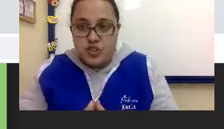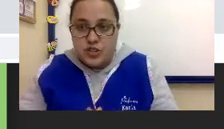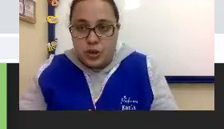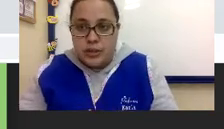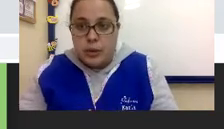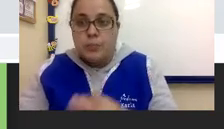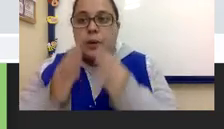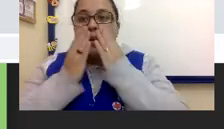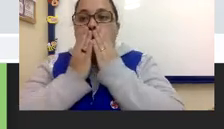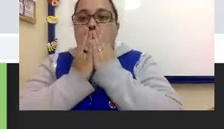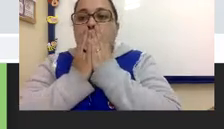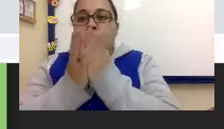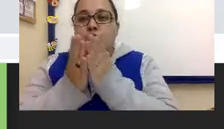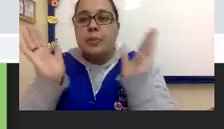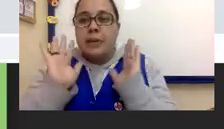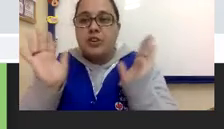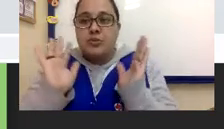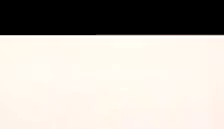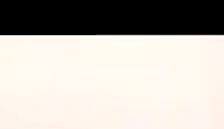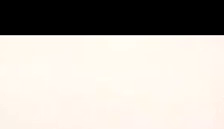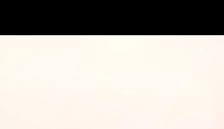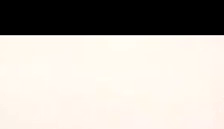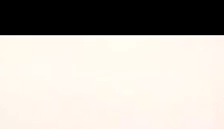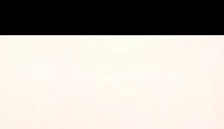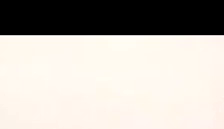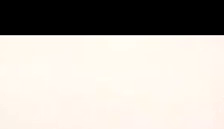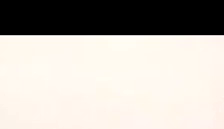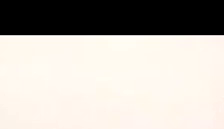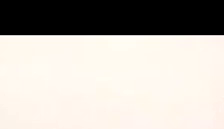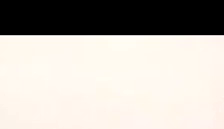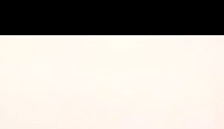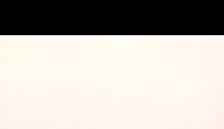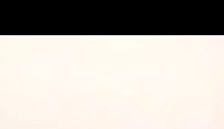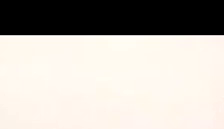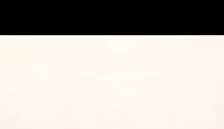sistema digestório, tá bom? Pessoal, um super beijo e tchau, tchau.